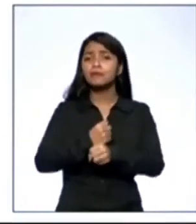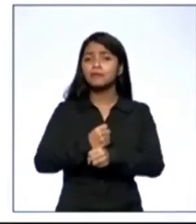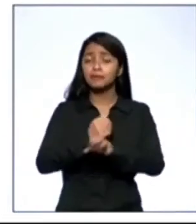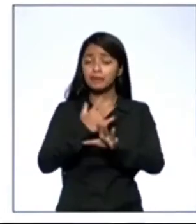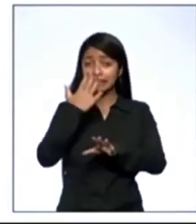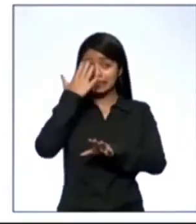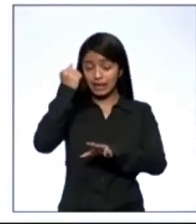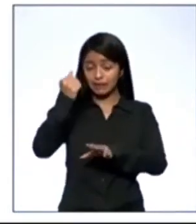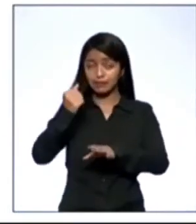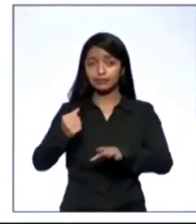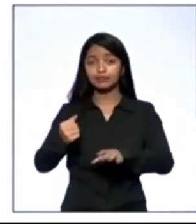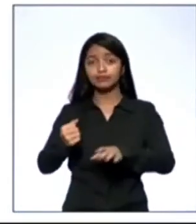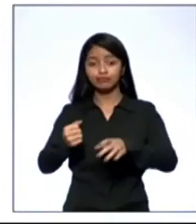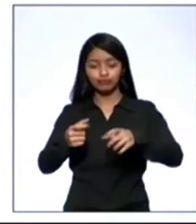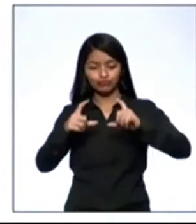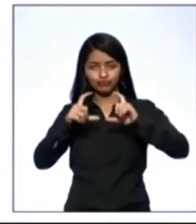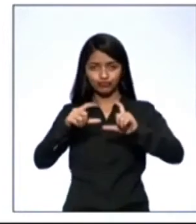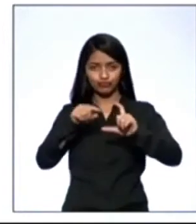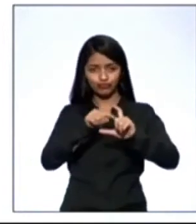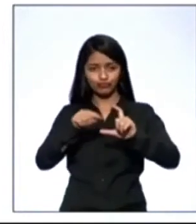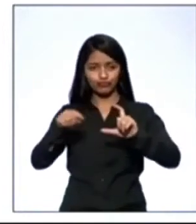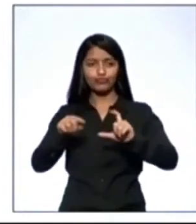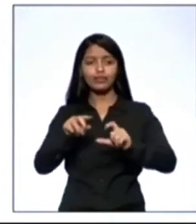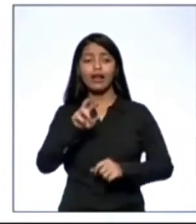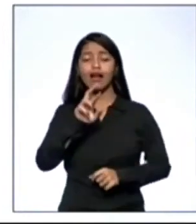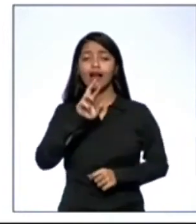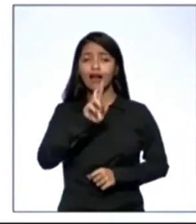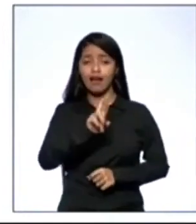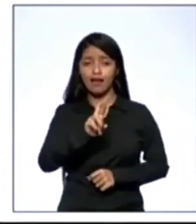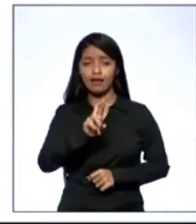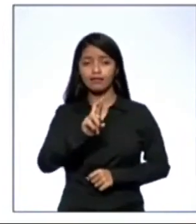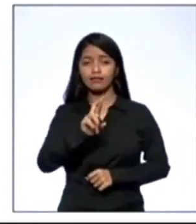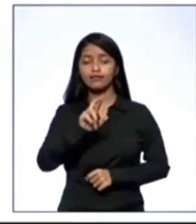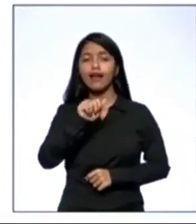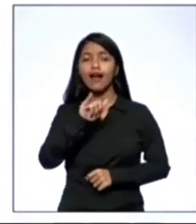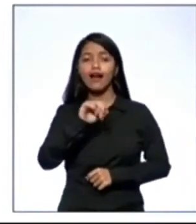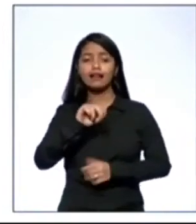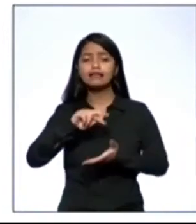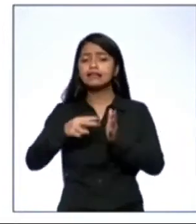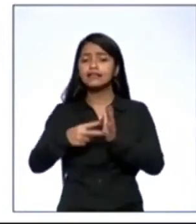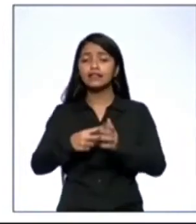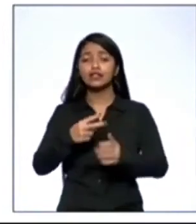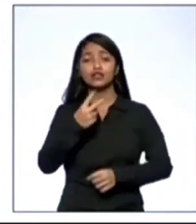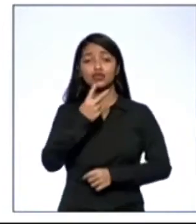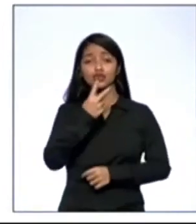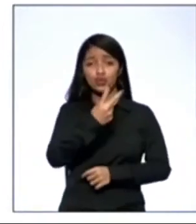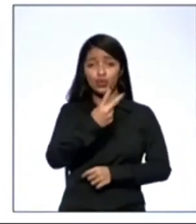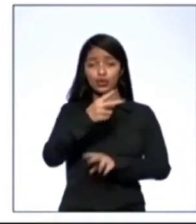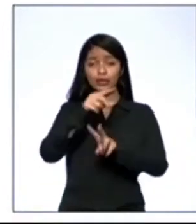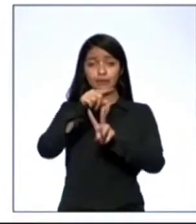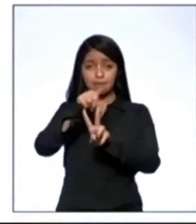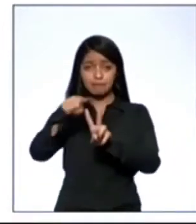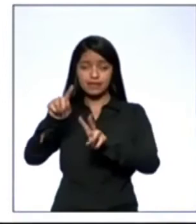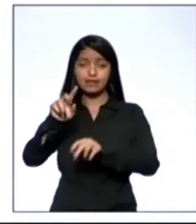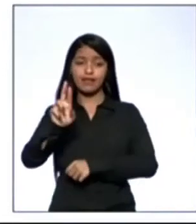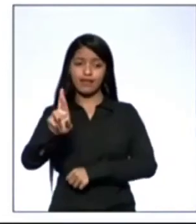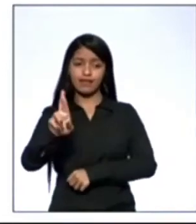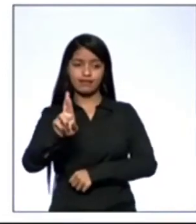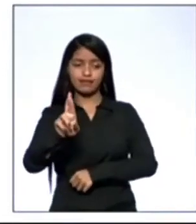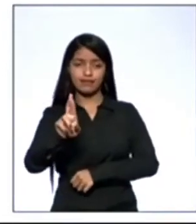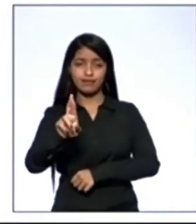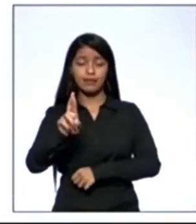de uma circunferência de raio R maiúsculo é 2πr, onde π é um número irracional, o autor